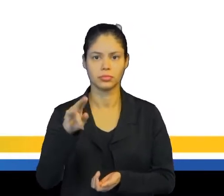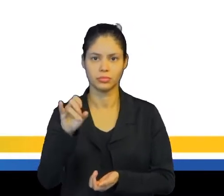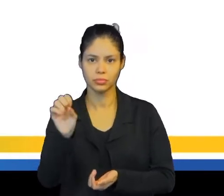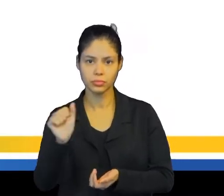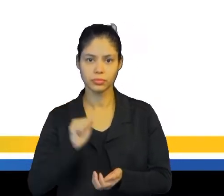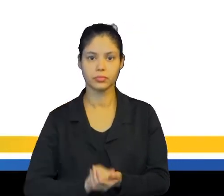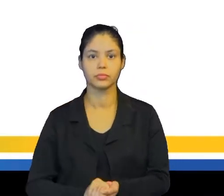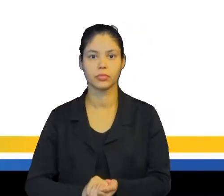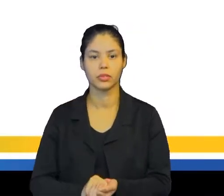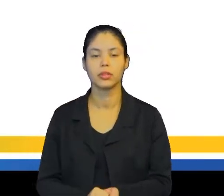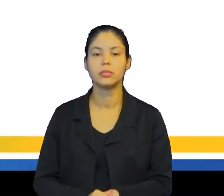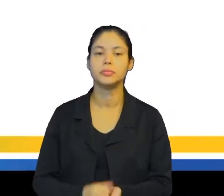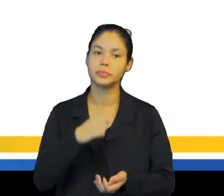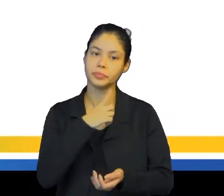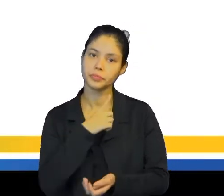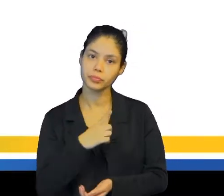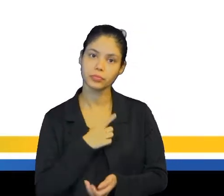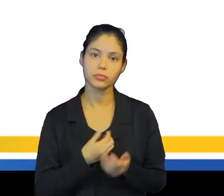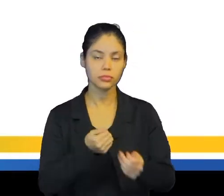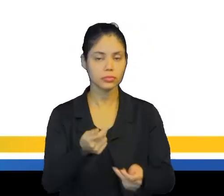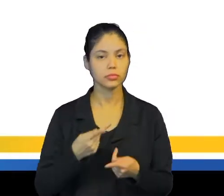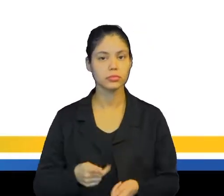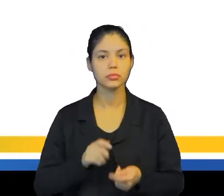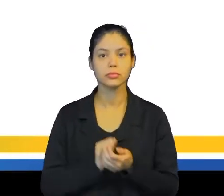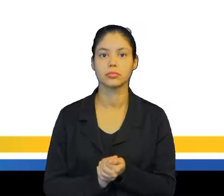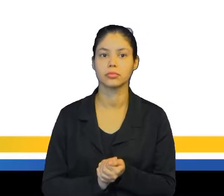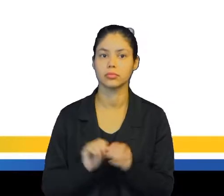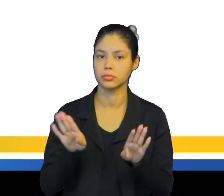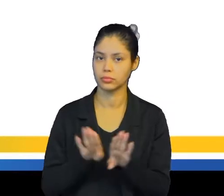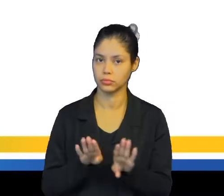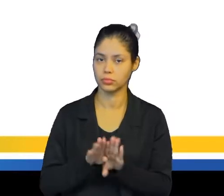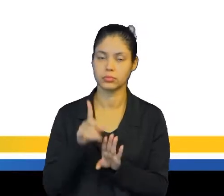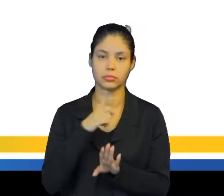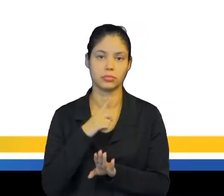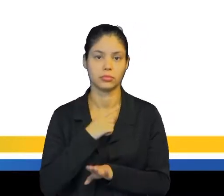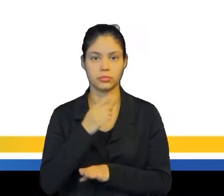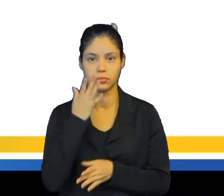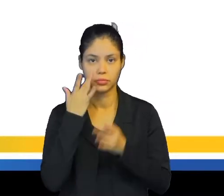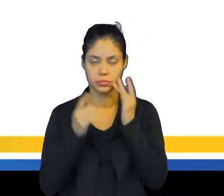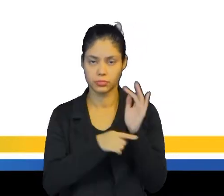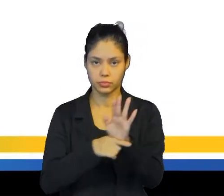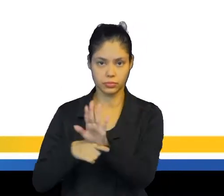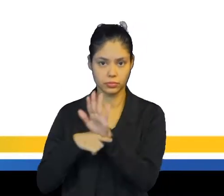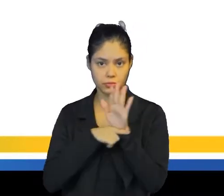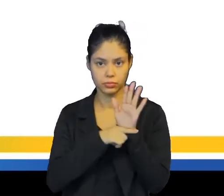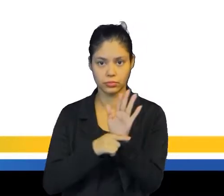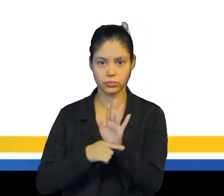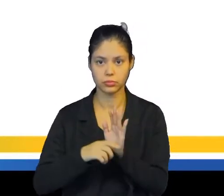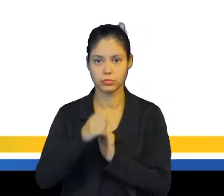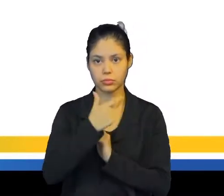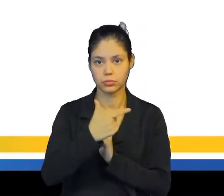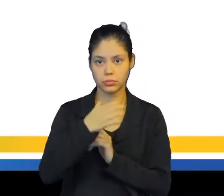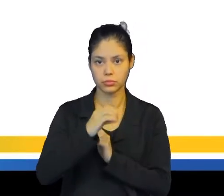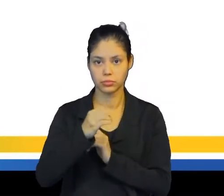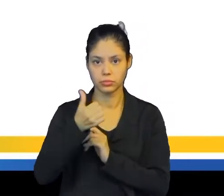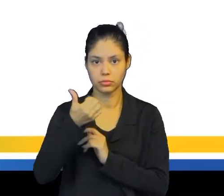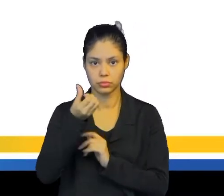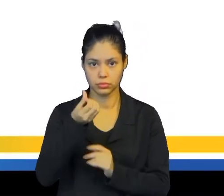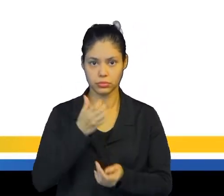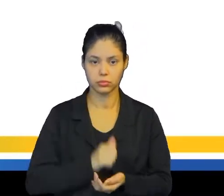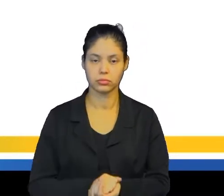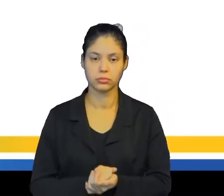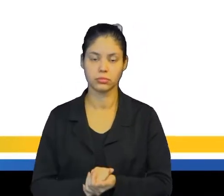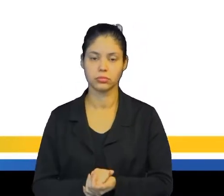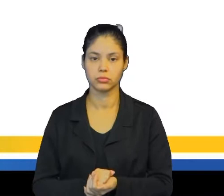né? Glória Pires foi convidada para participar da apresentação do Oscar em